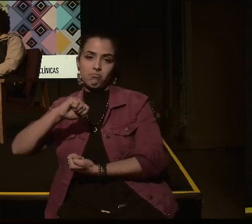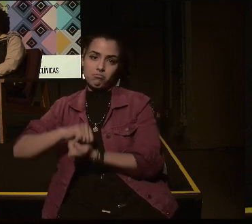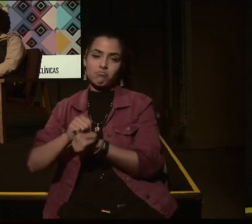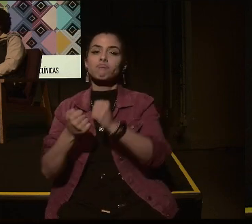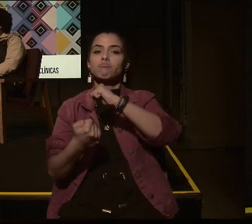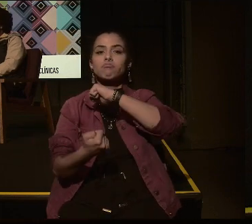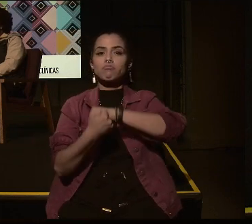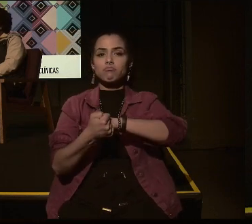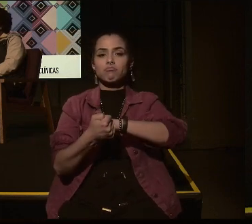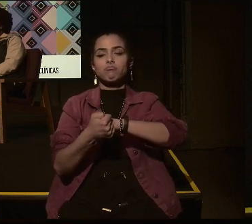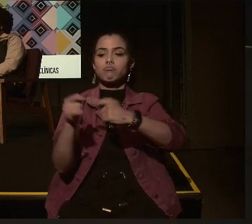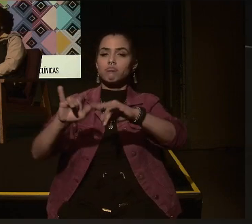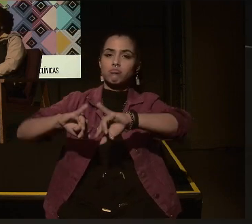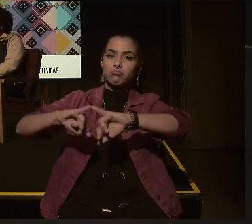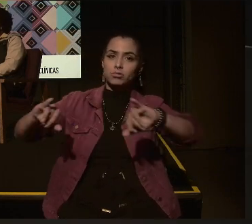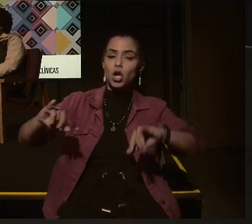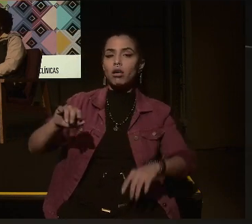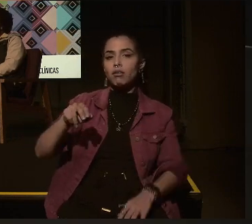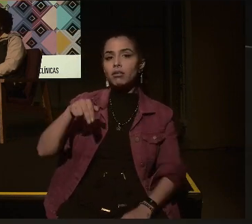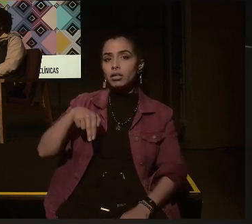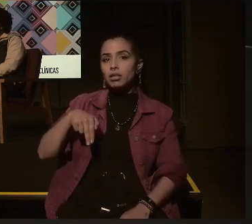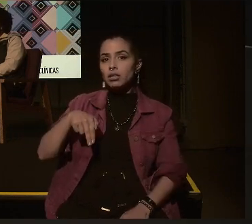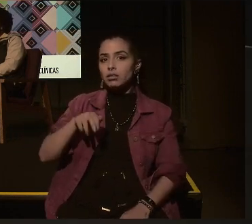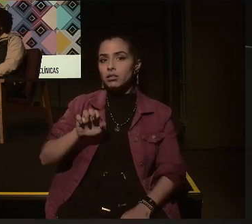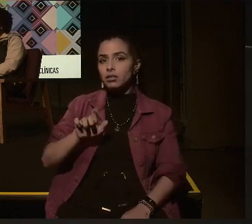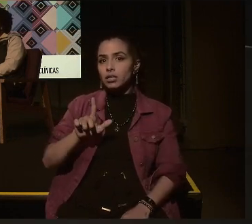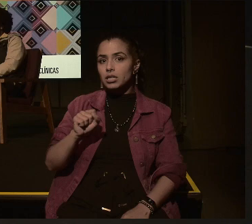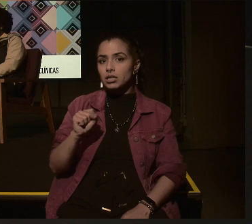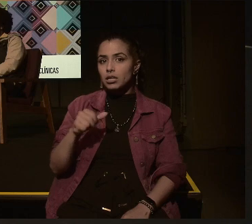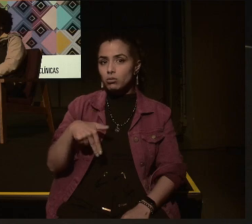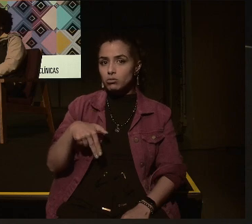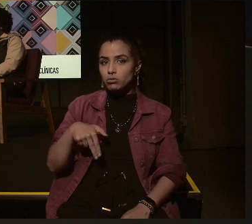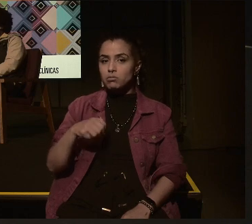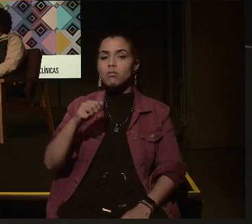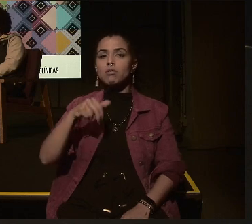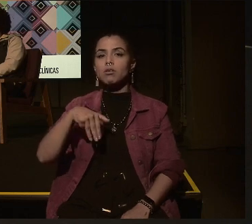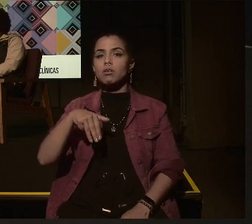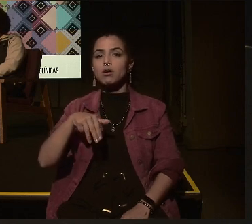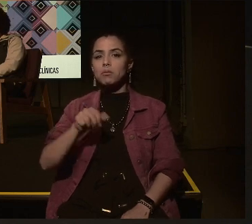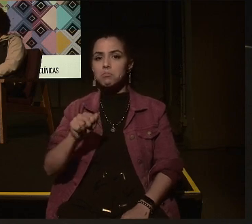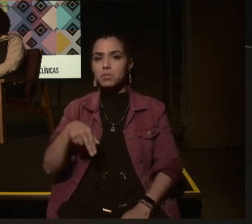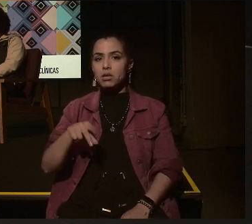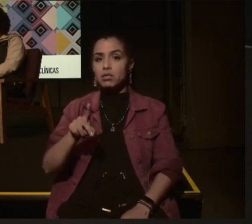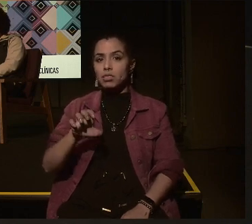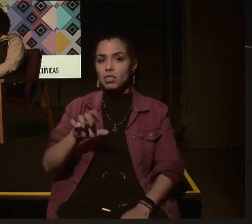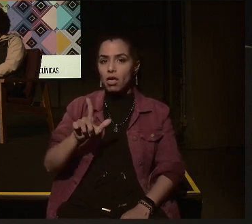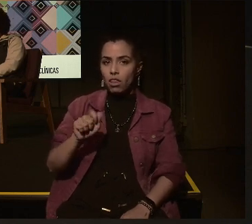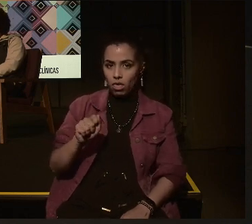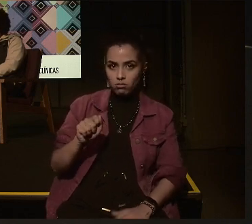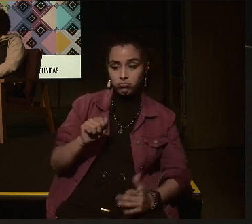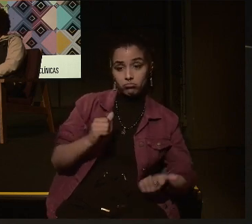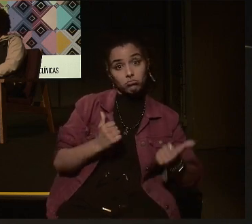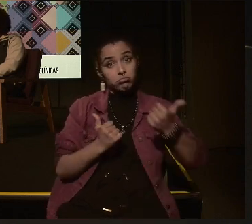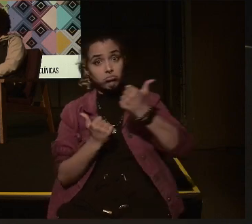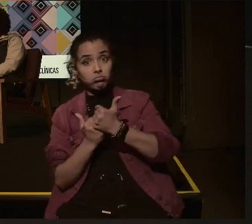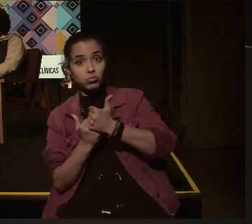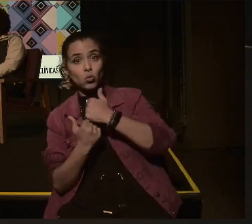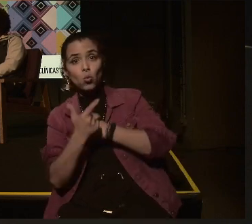nome de um ditador paraguaio para colocar o nome de um